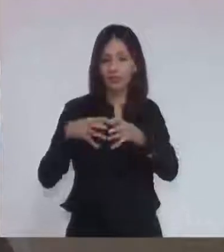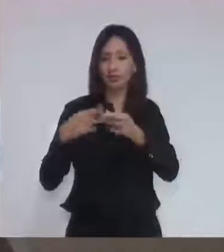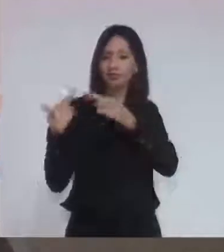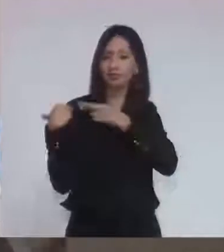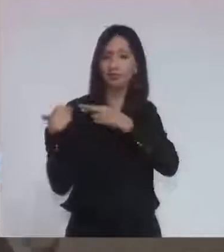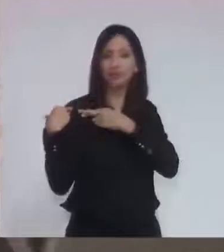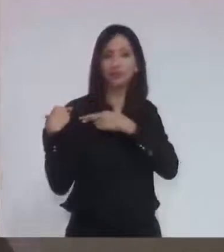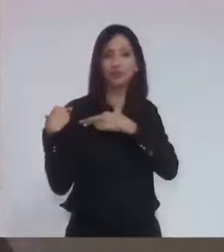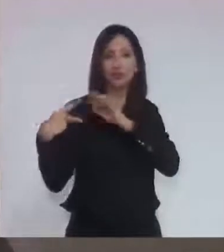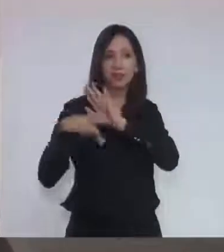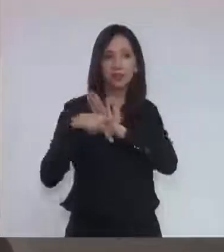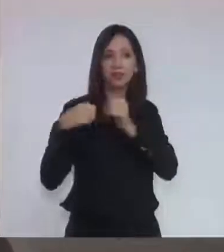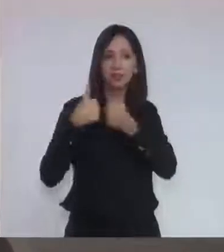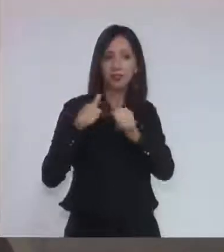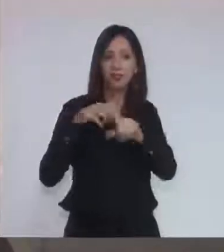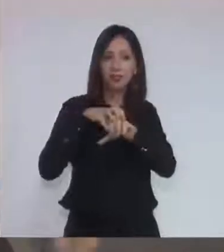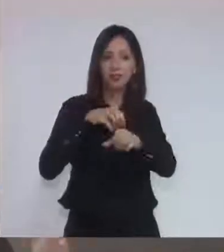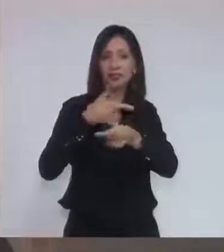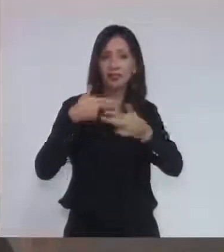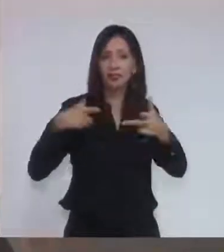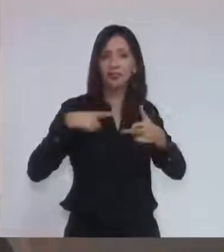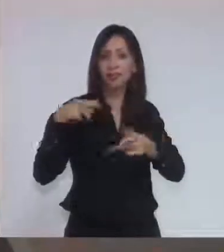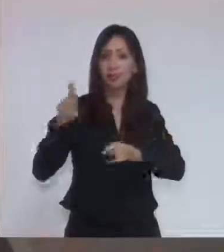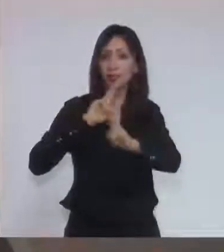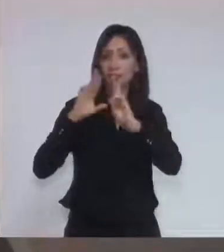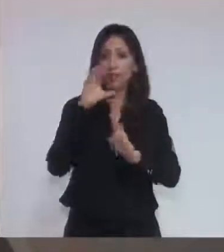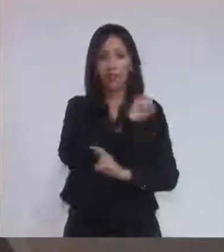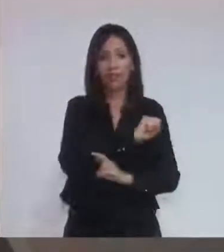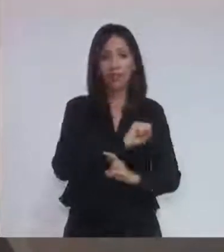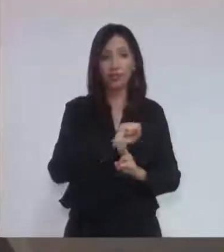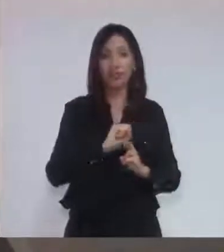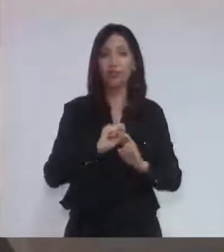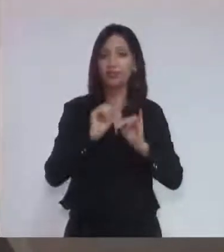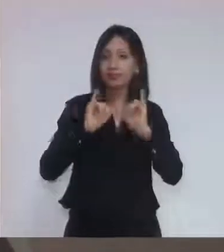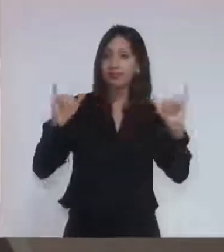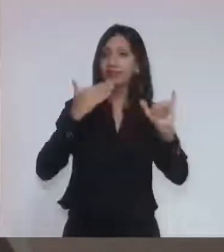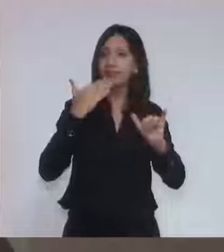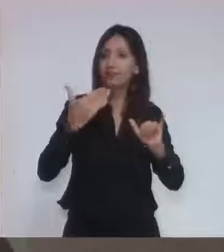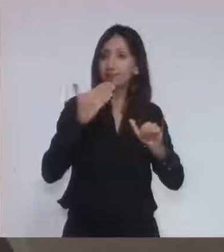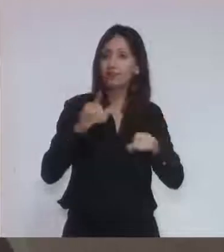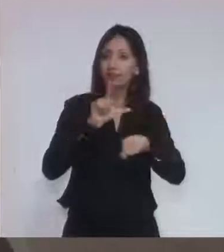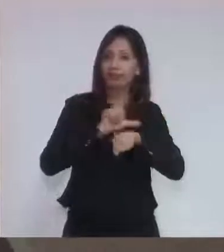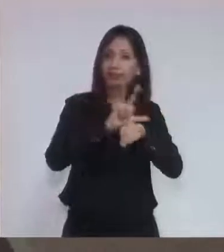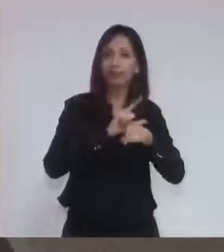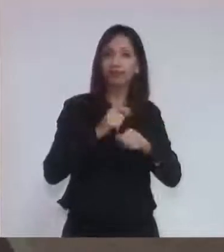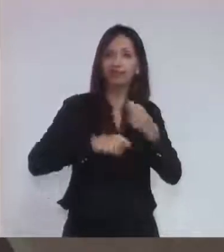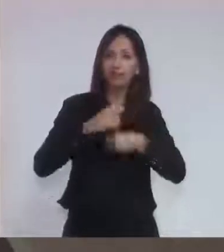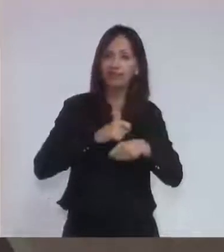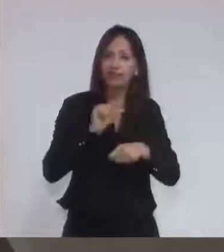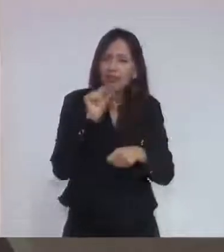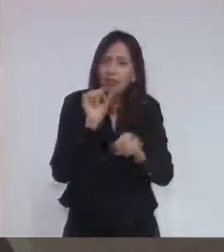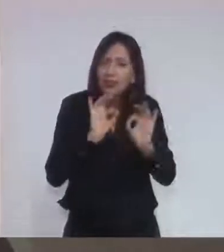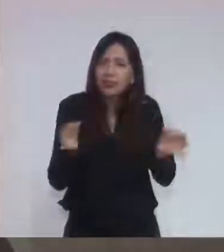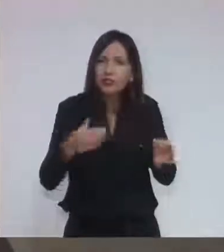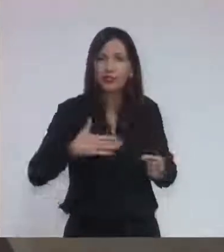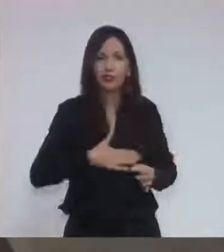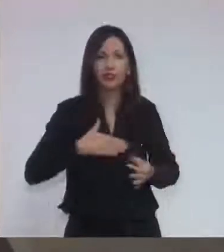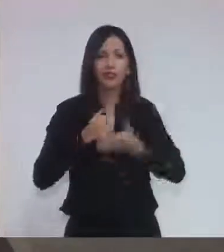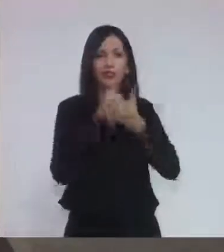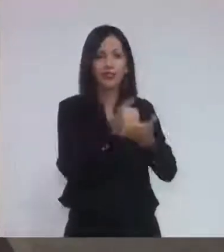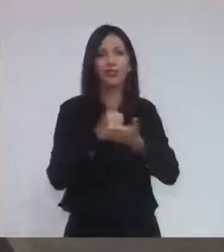precisa rapidamente dar resposta para esse manifesto aqui, que eu acho que é o mínimo que eles esperam da nossa